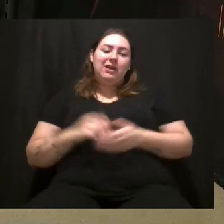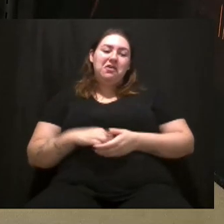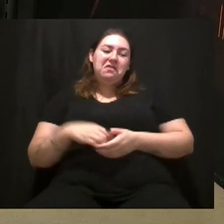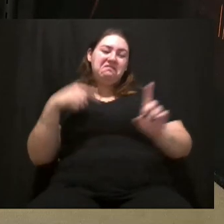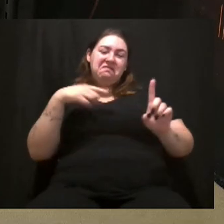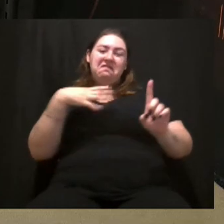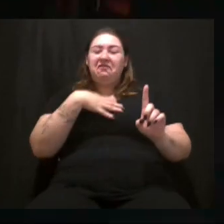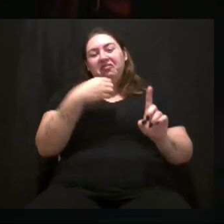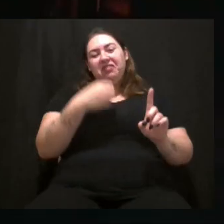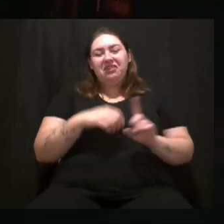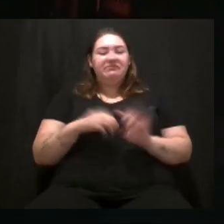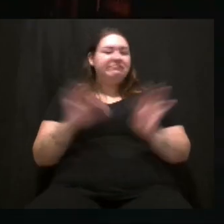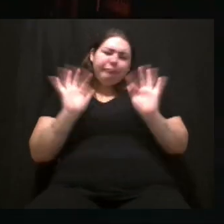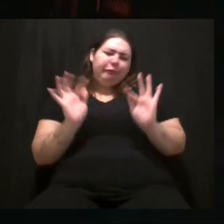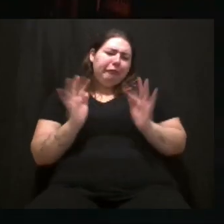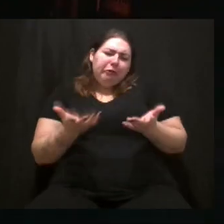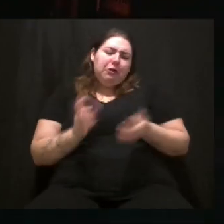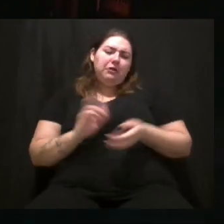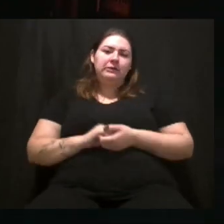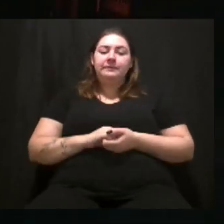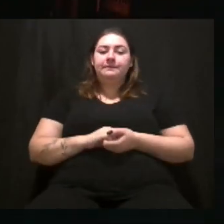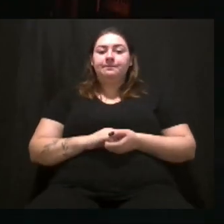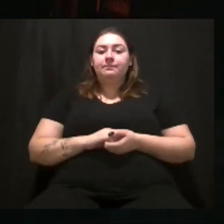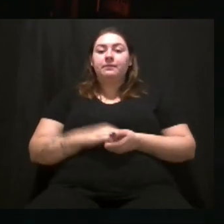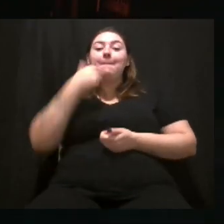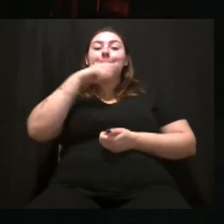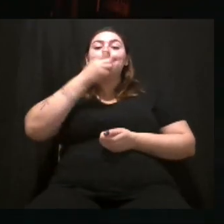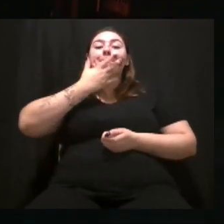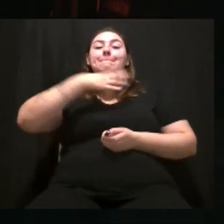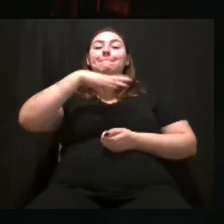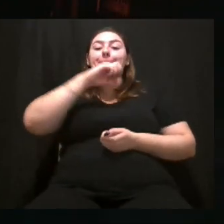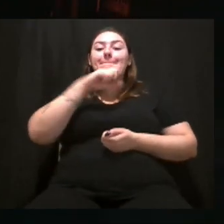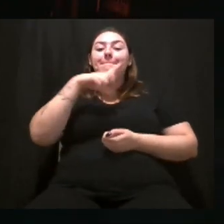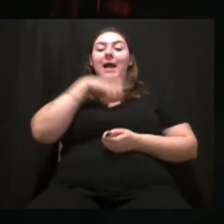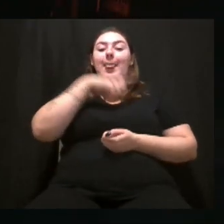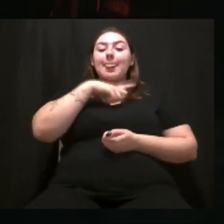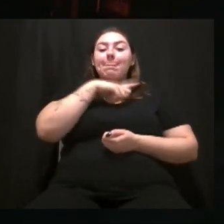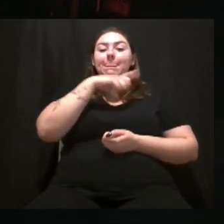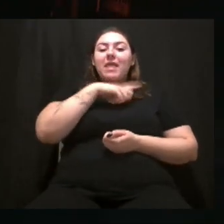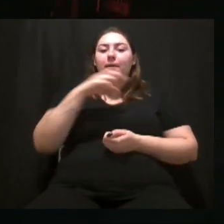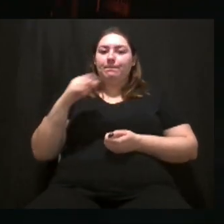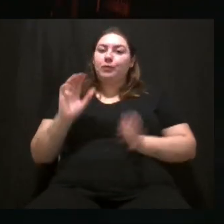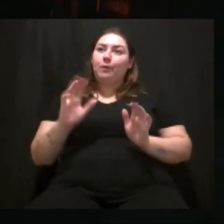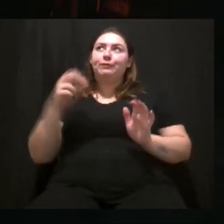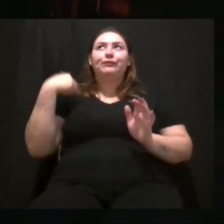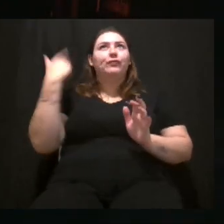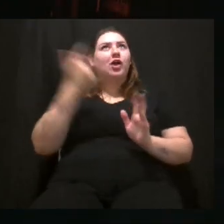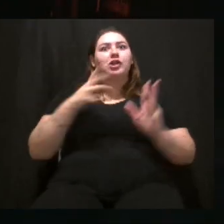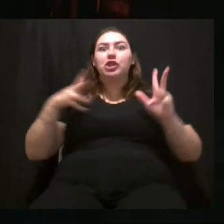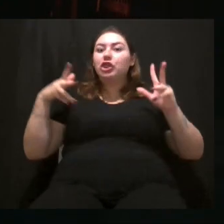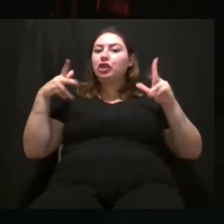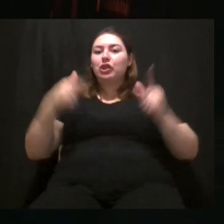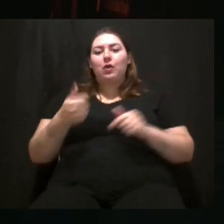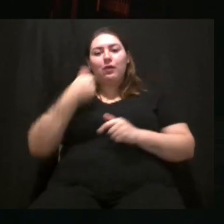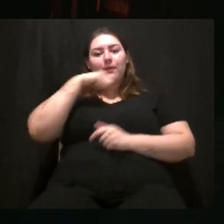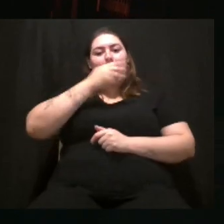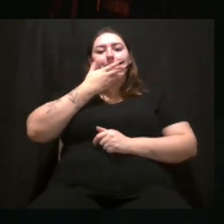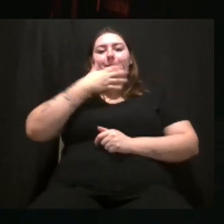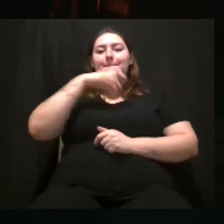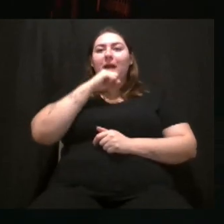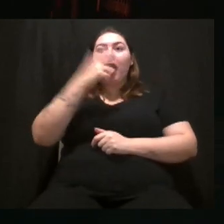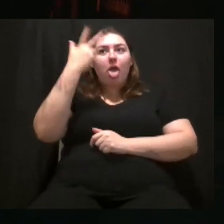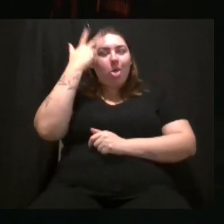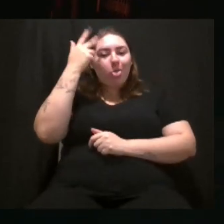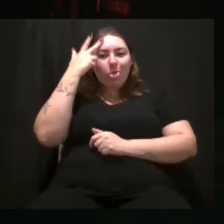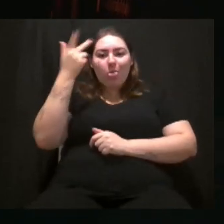né? E os pais têm uma tendência nós, né, gente? Todos os pais, isso é natural.